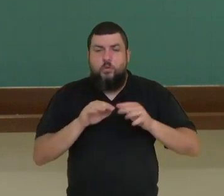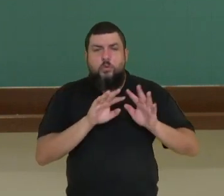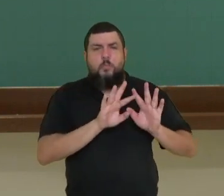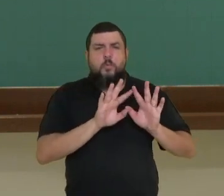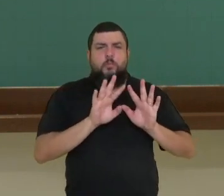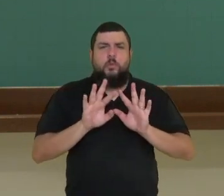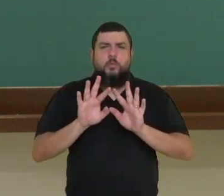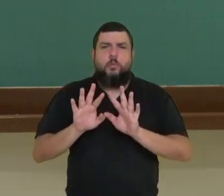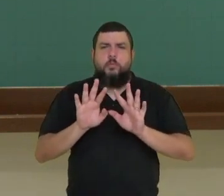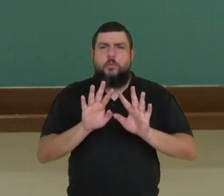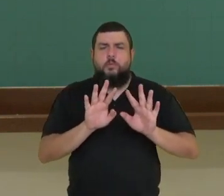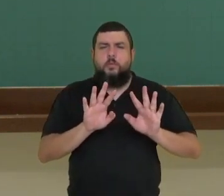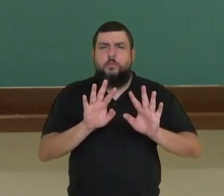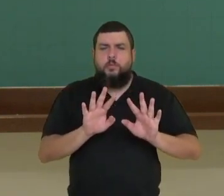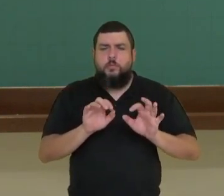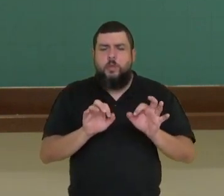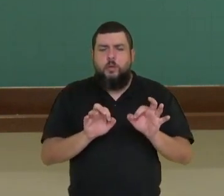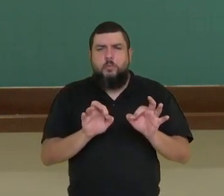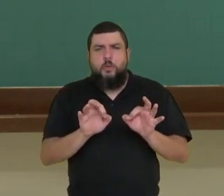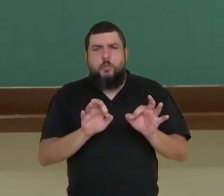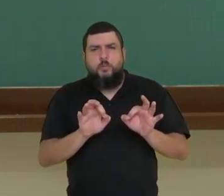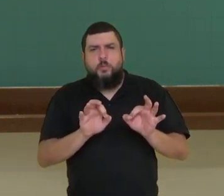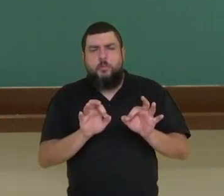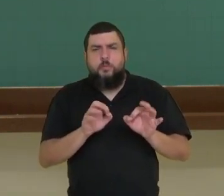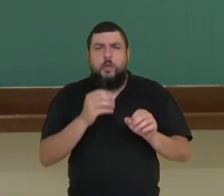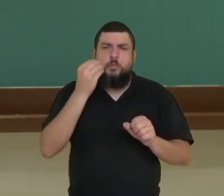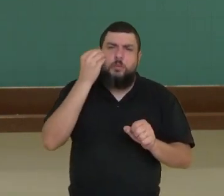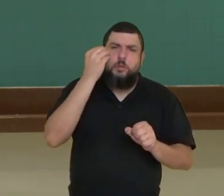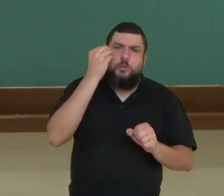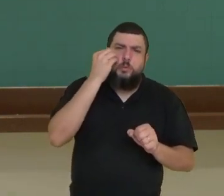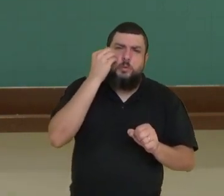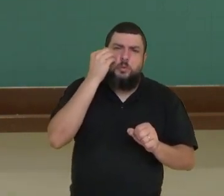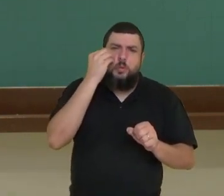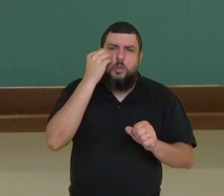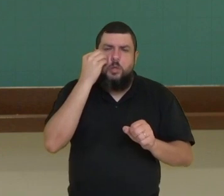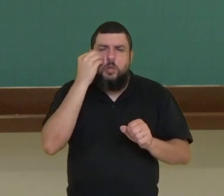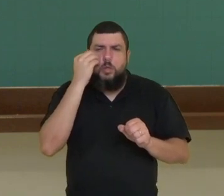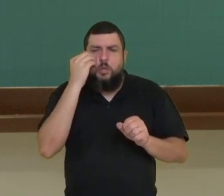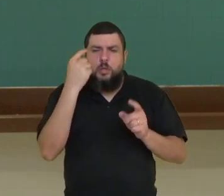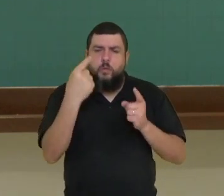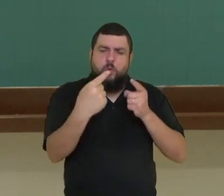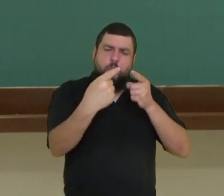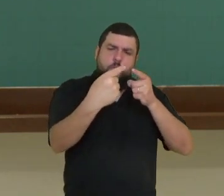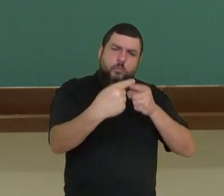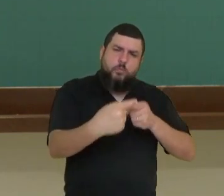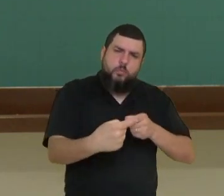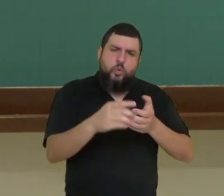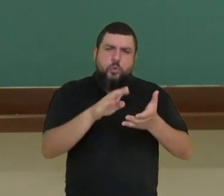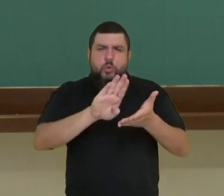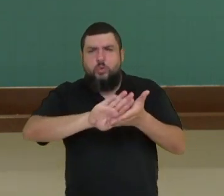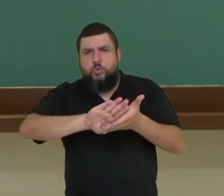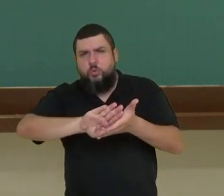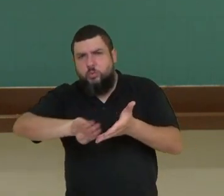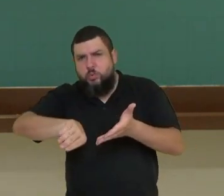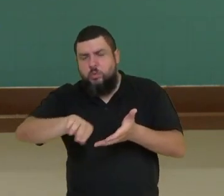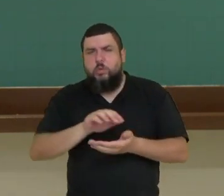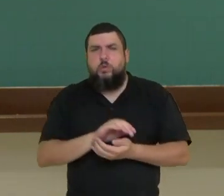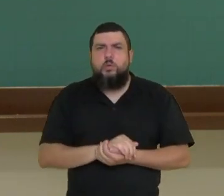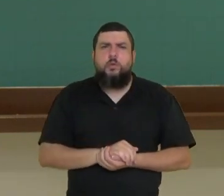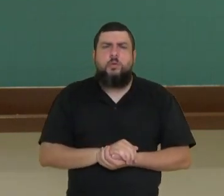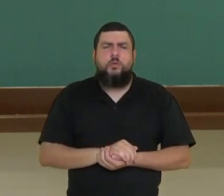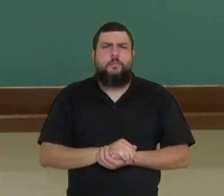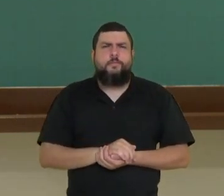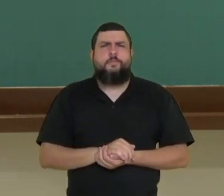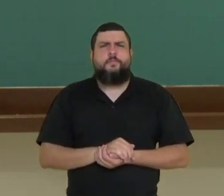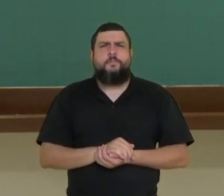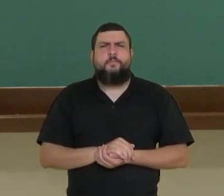né? Desestruturação momentânea do sistema oposto. Que palavras poderíamos usar para substituir